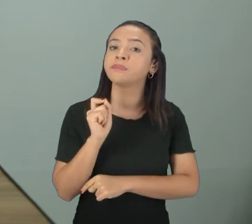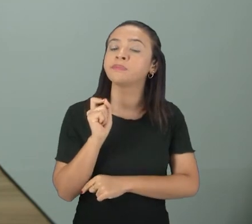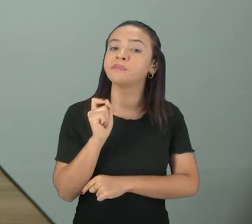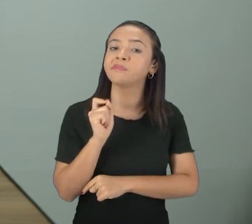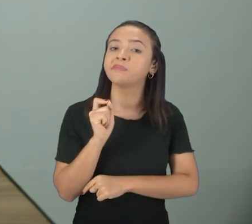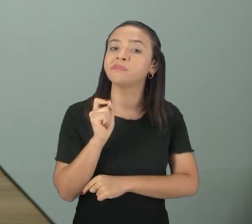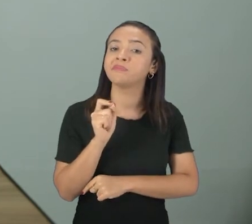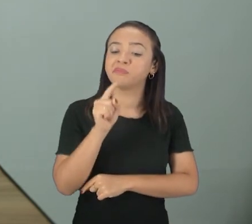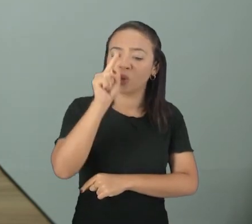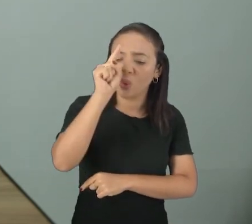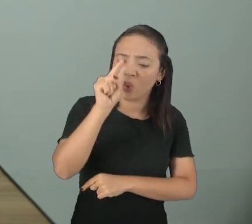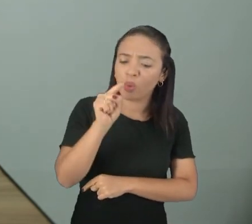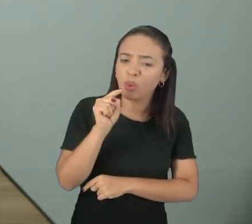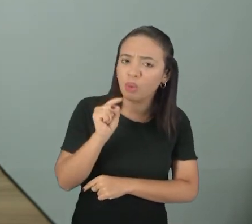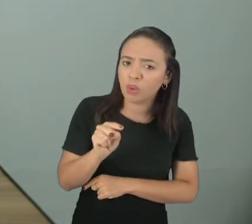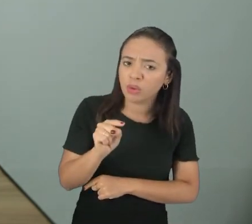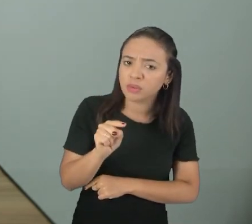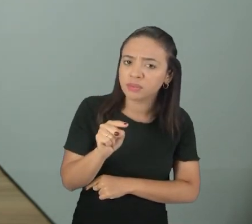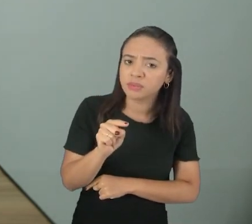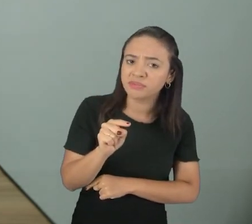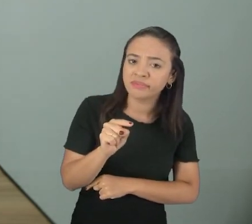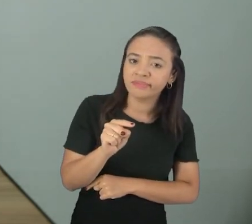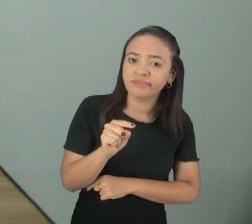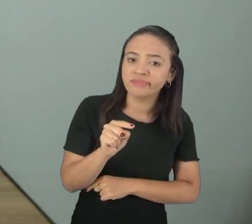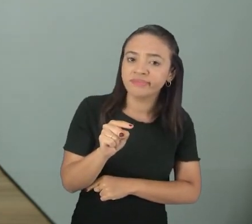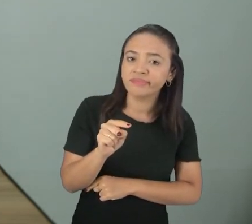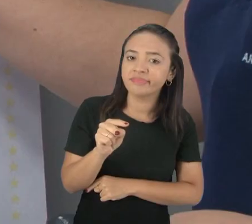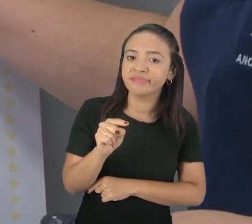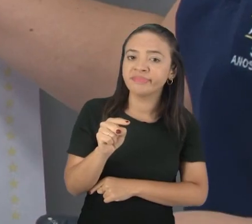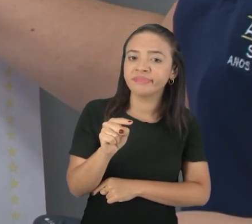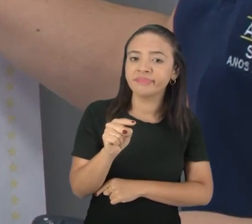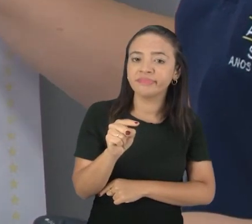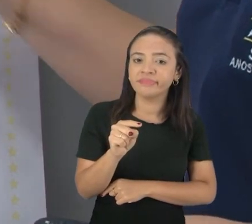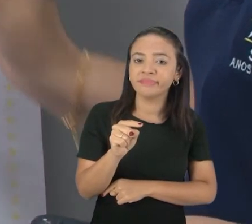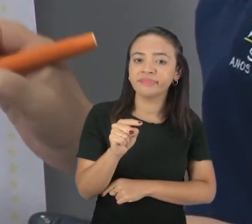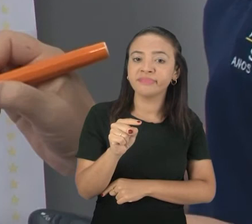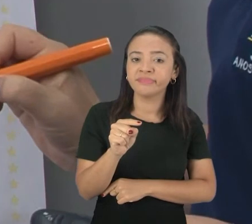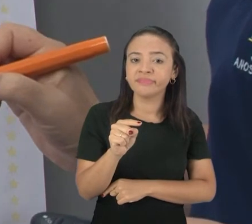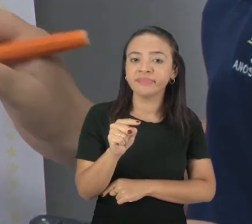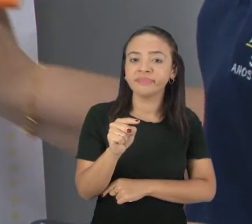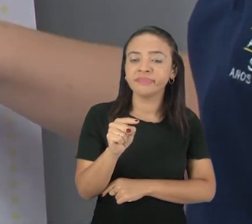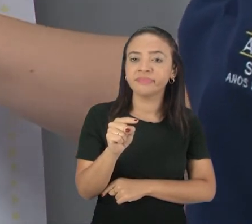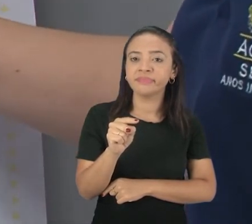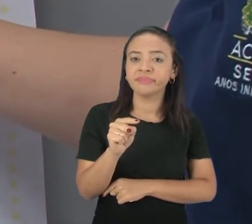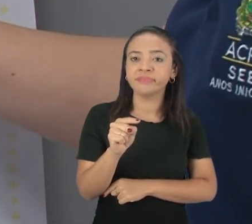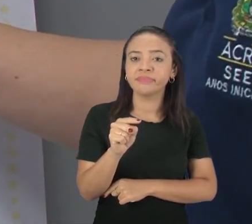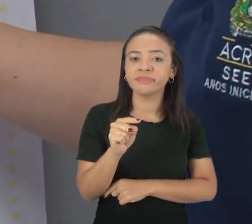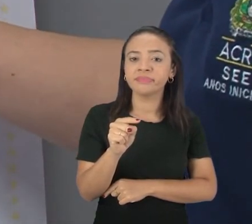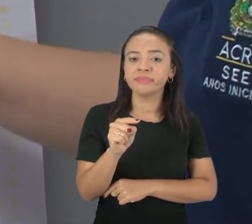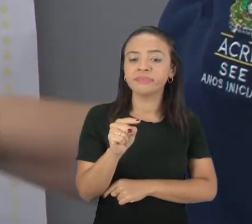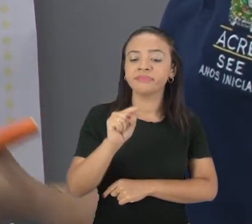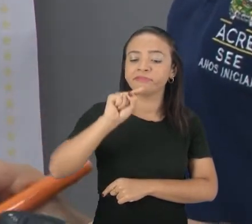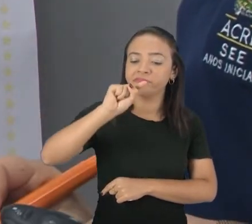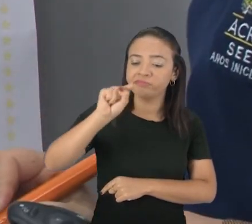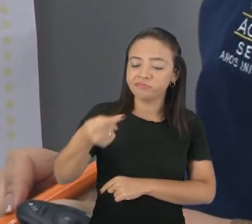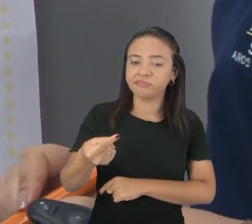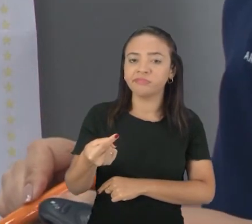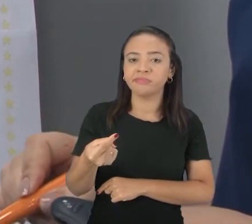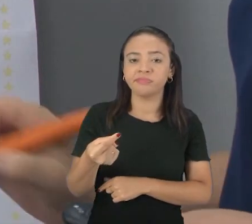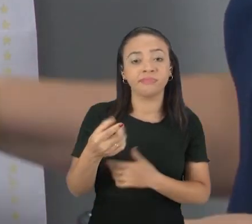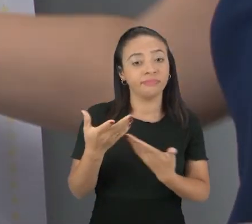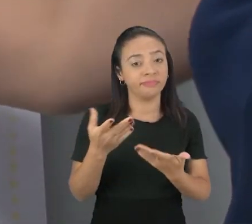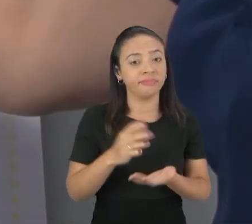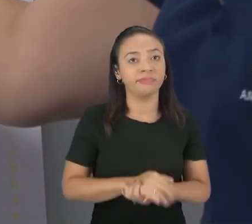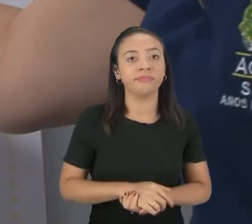o exclamação, né? O ponto. Temos a vírgula. Então,